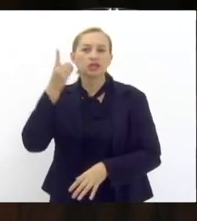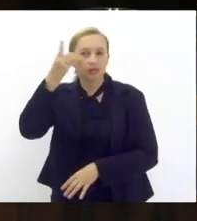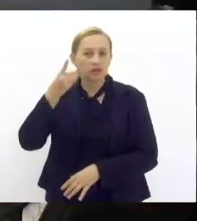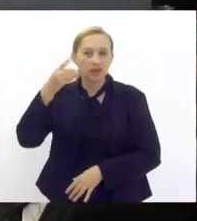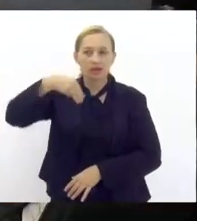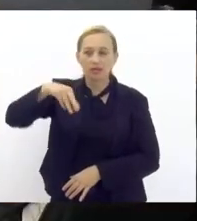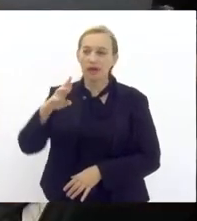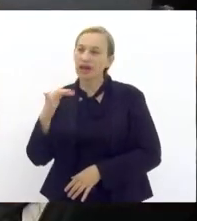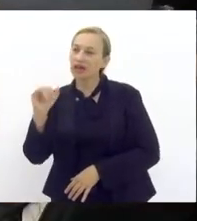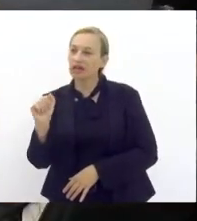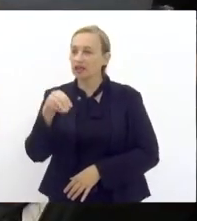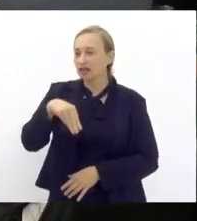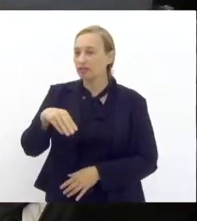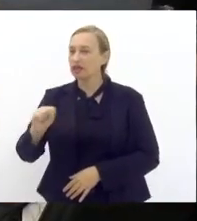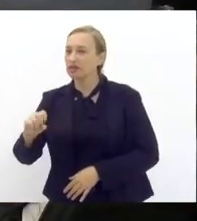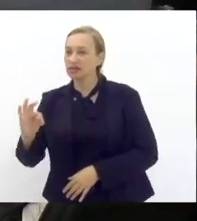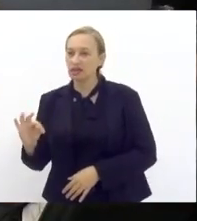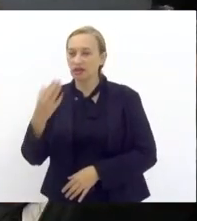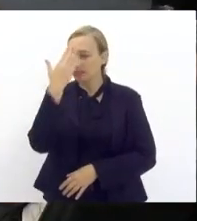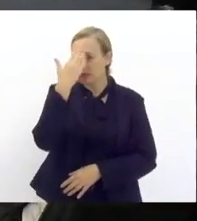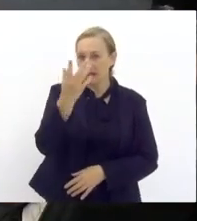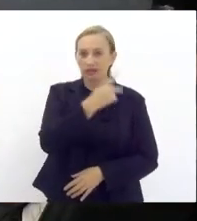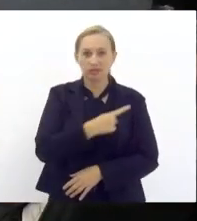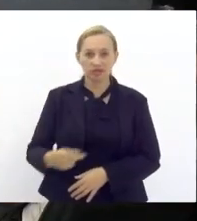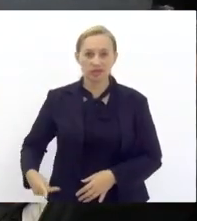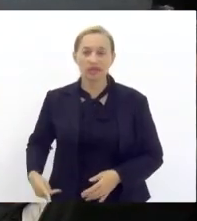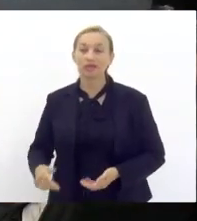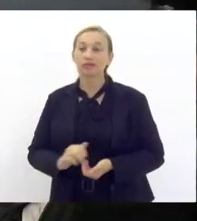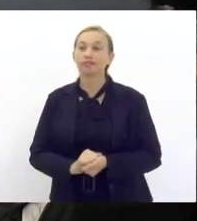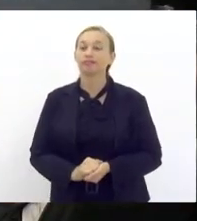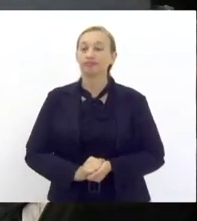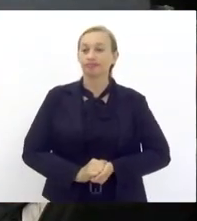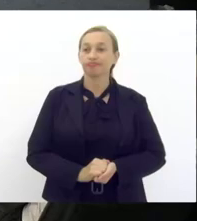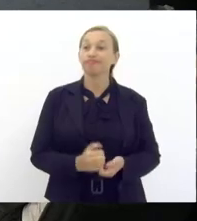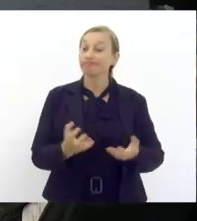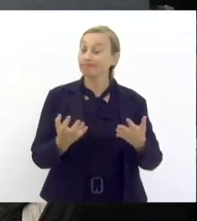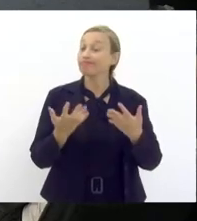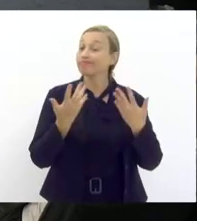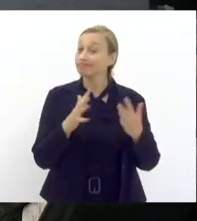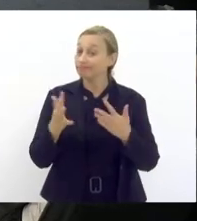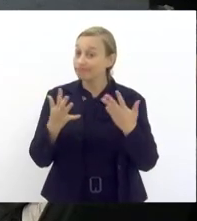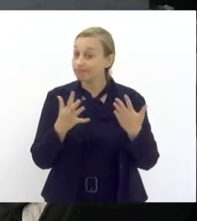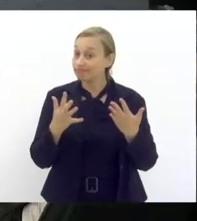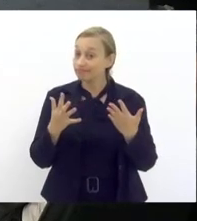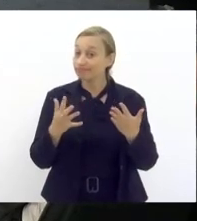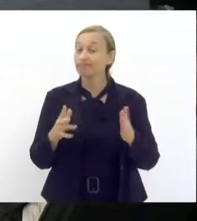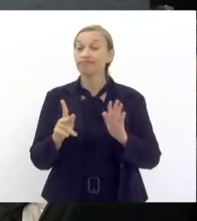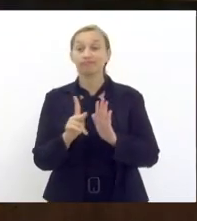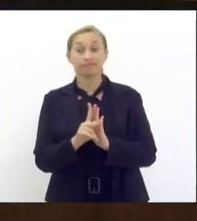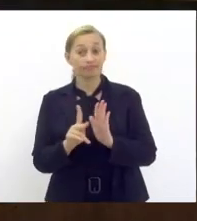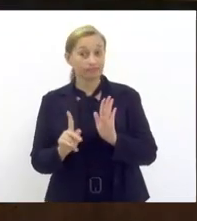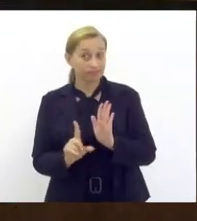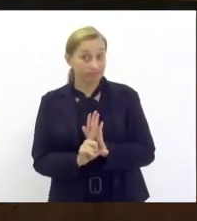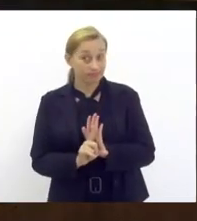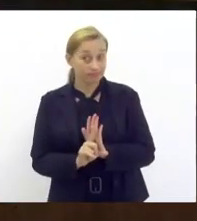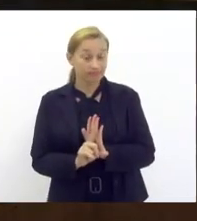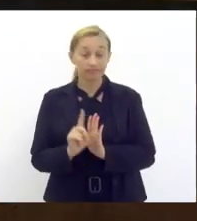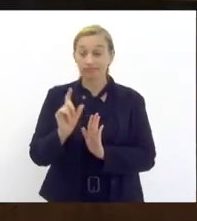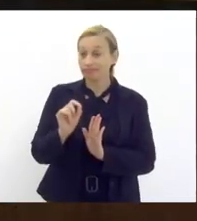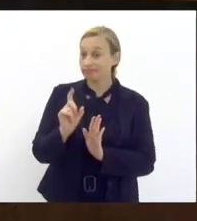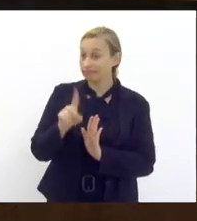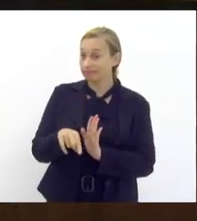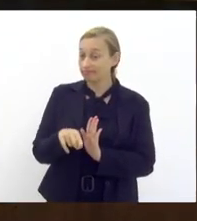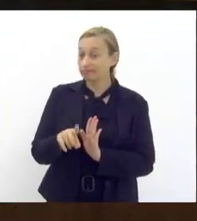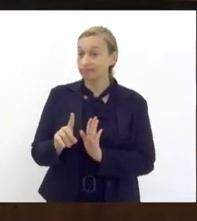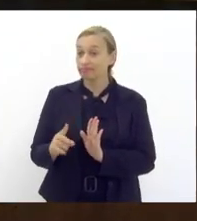MST. Obrigada, presidenta. Queria saudar o presente projeto de lei, que é oriundo de